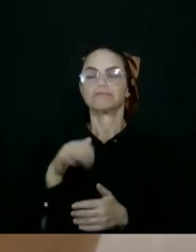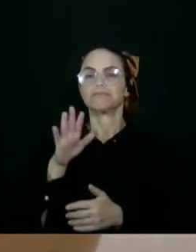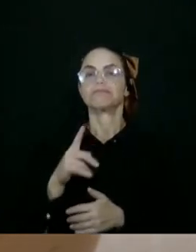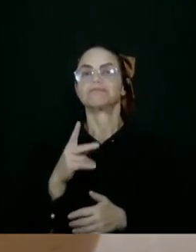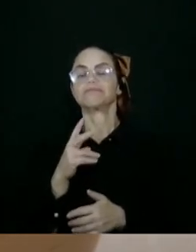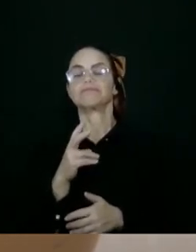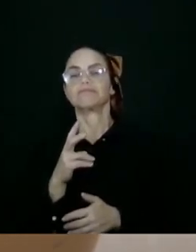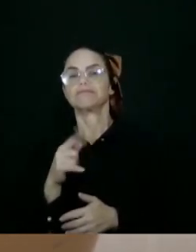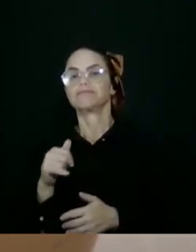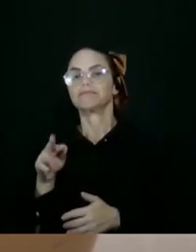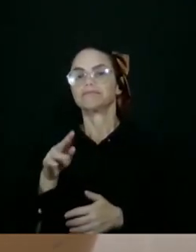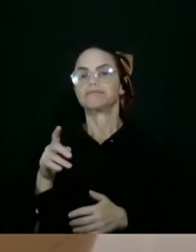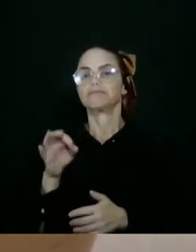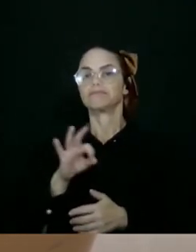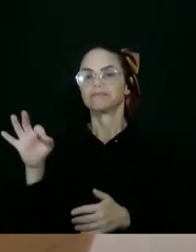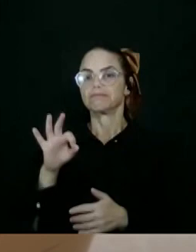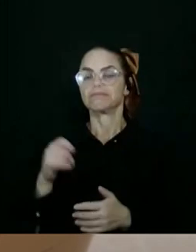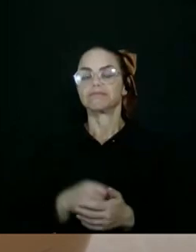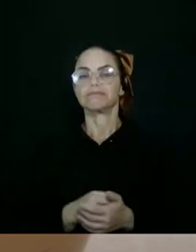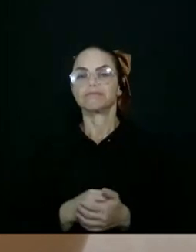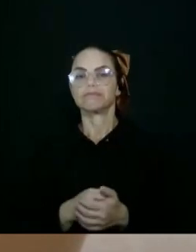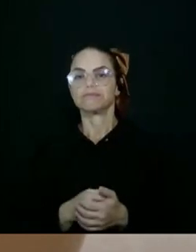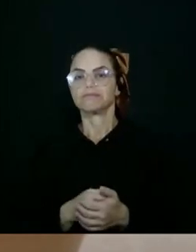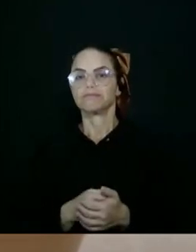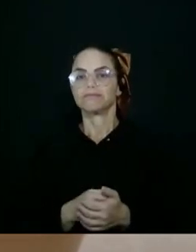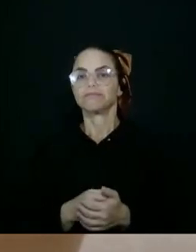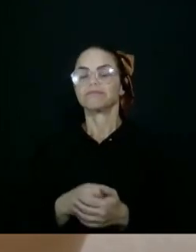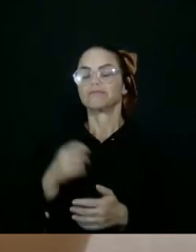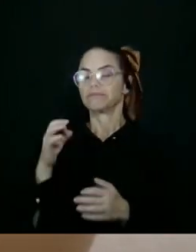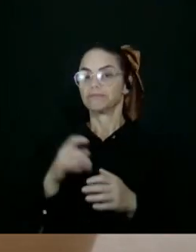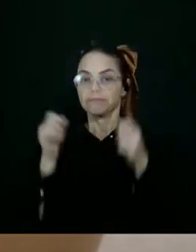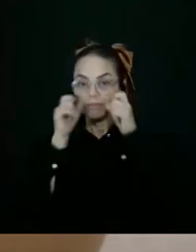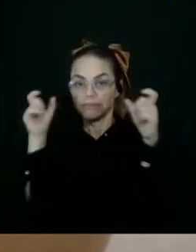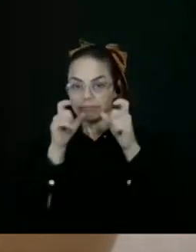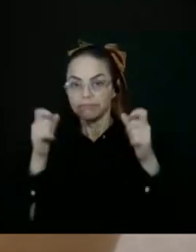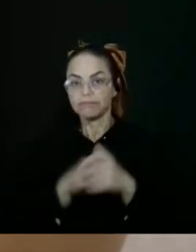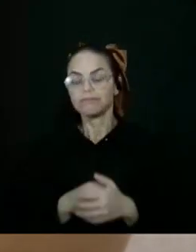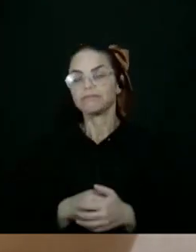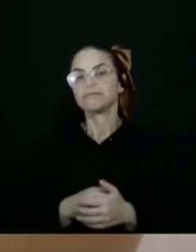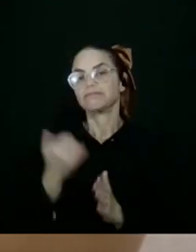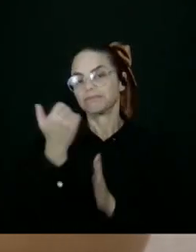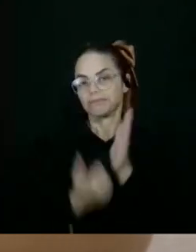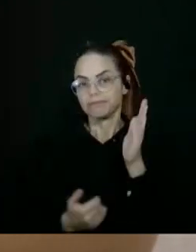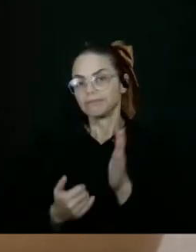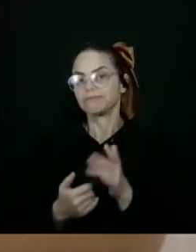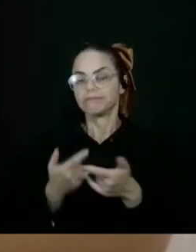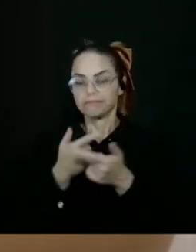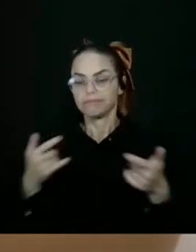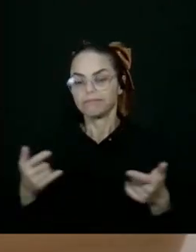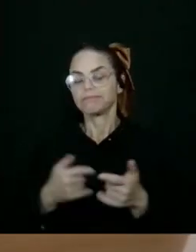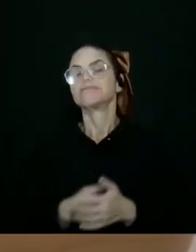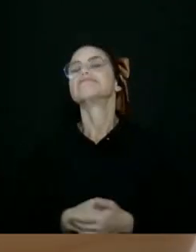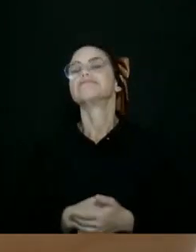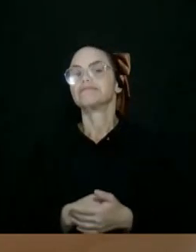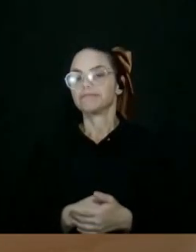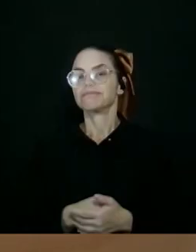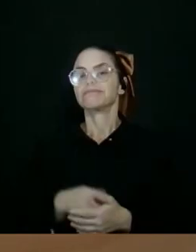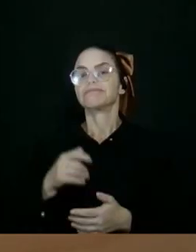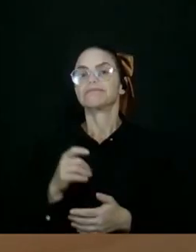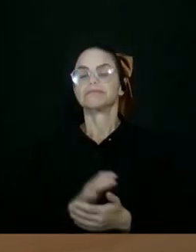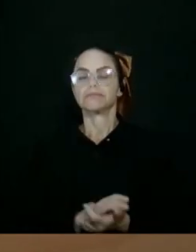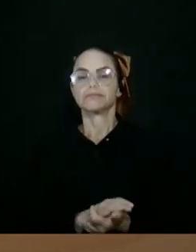ficar atento a isso. E aí o desconto já vem na fonte, né? A pessoa vai receber só o líquido mesmo.